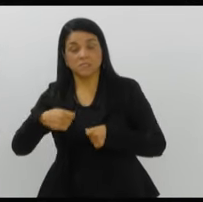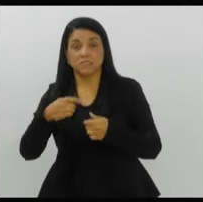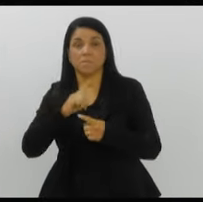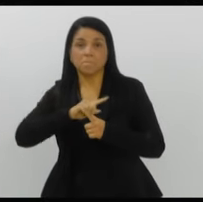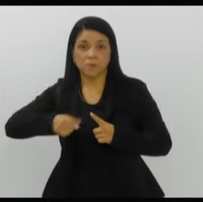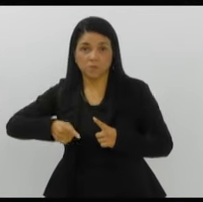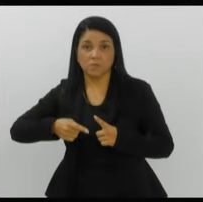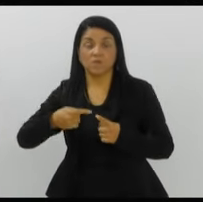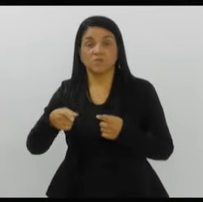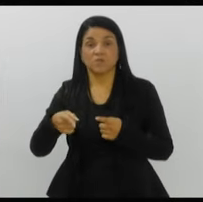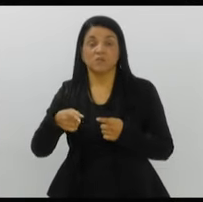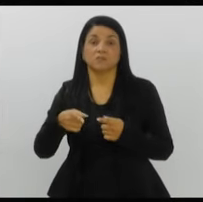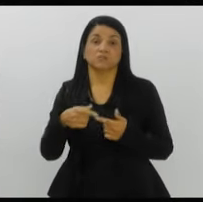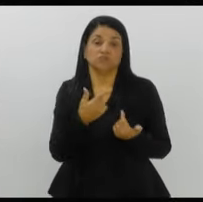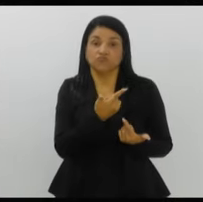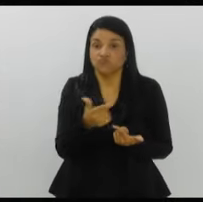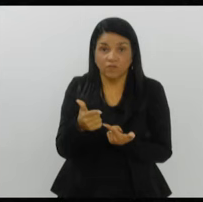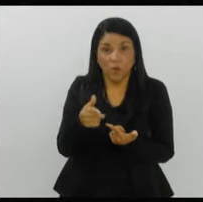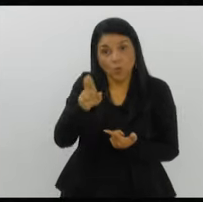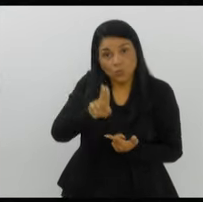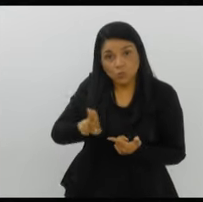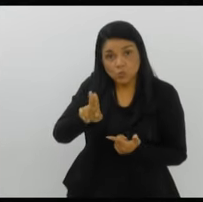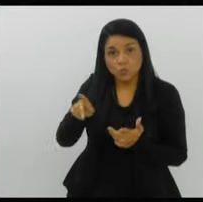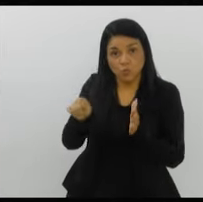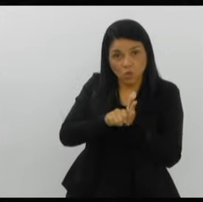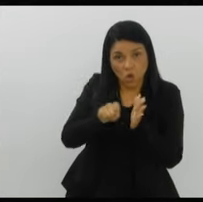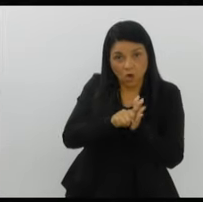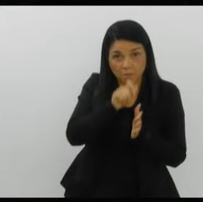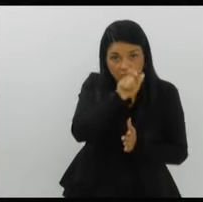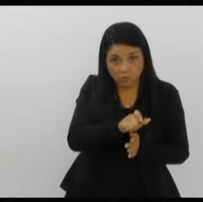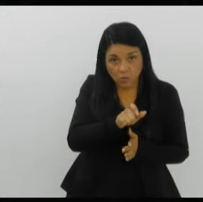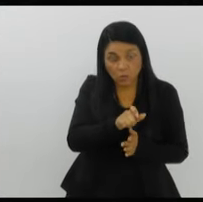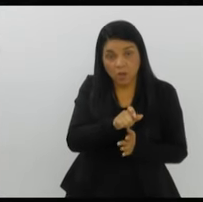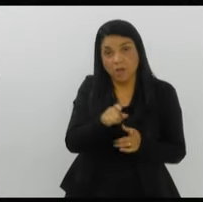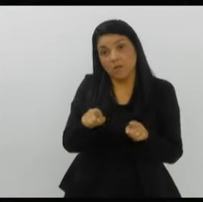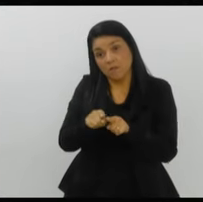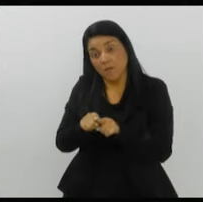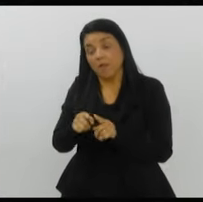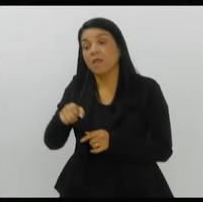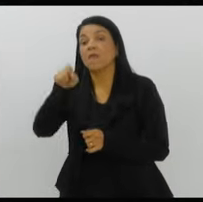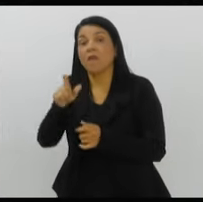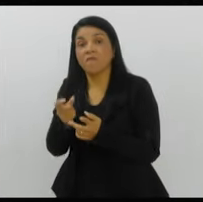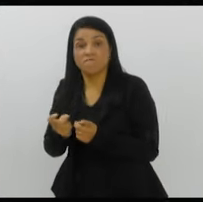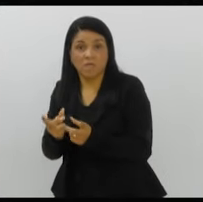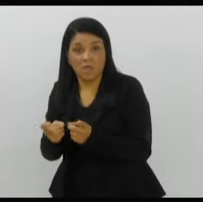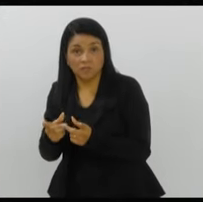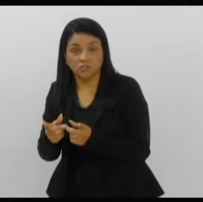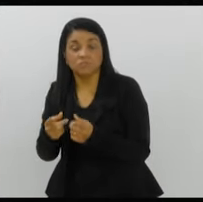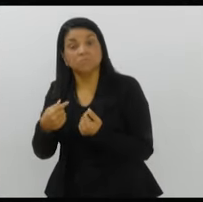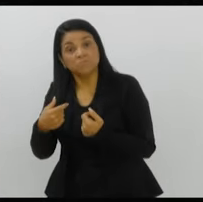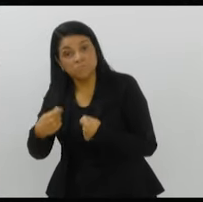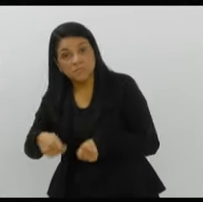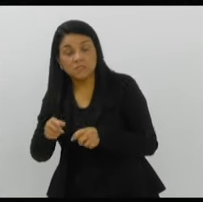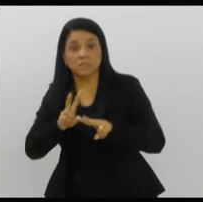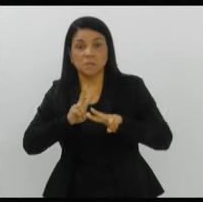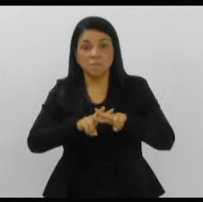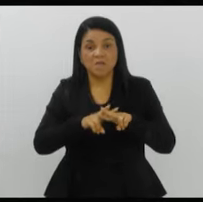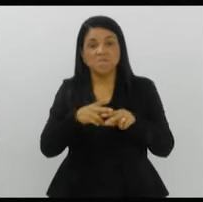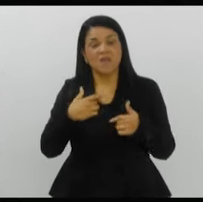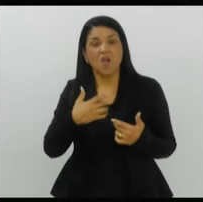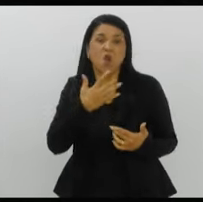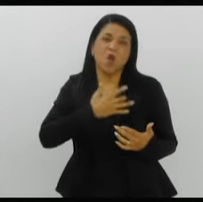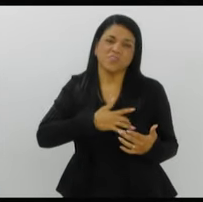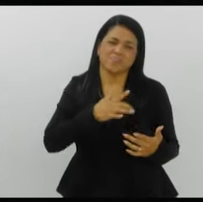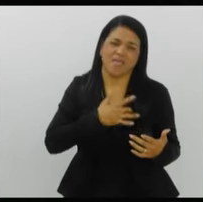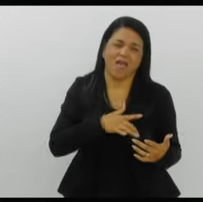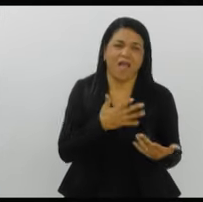não haverá o traficante. Se for muito menos o varejista. Mas, infelizmente, é sempre tratado como pobre coitado. Mas são